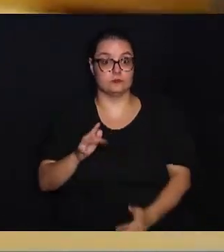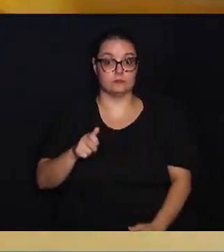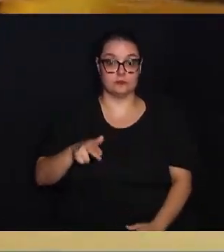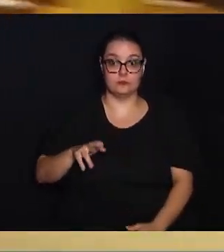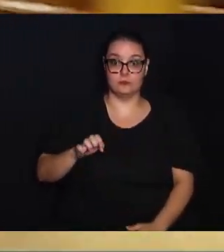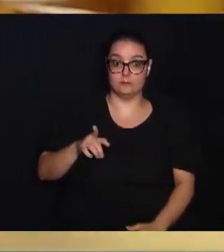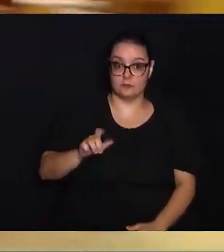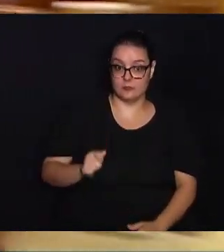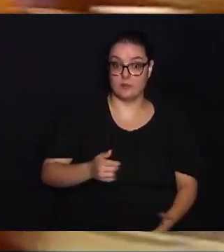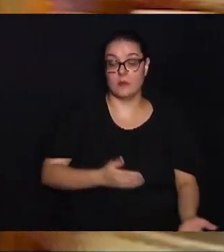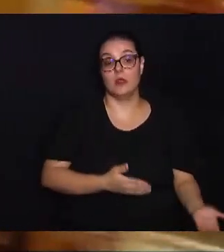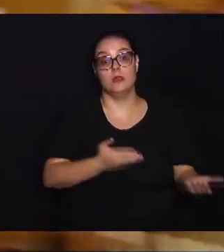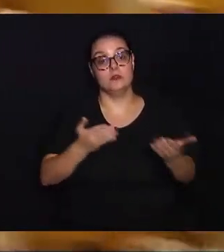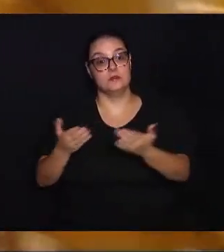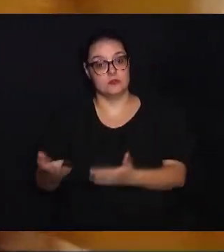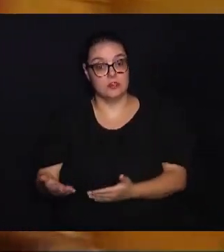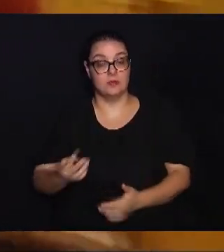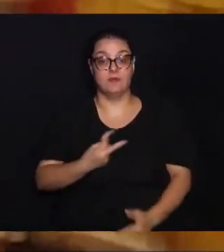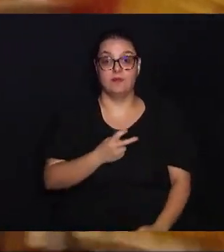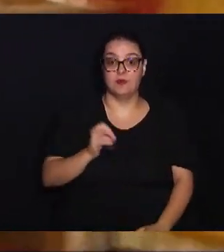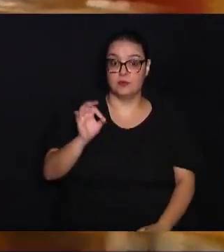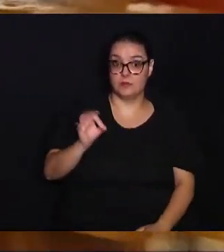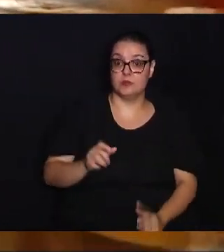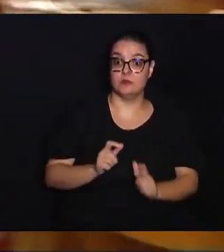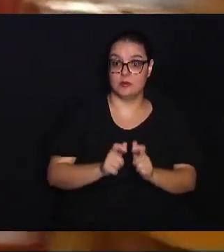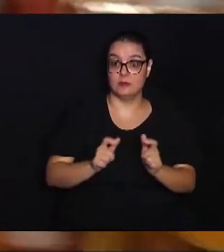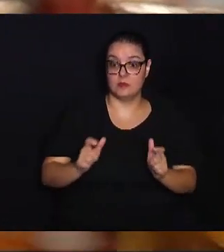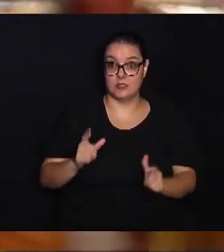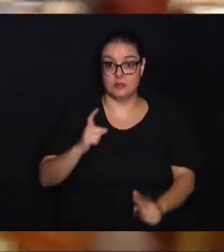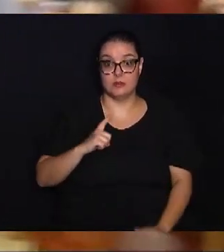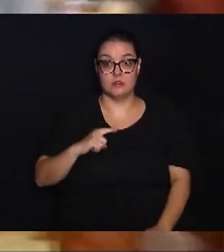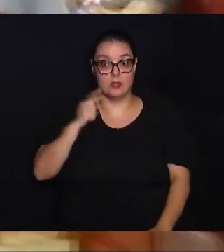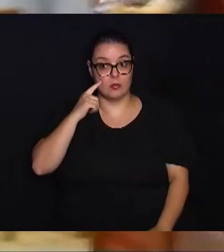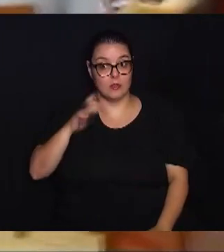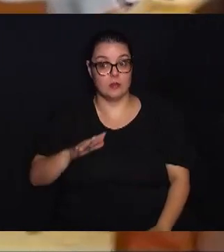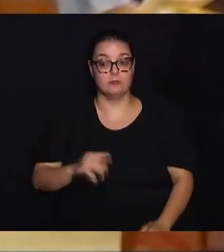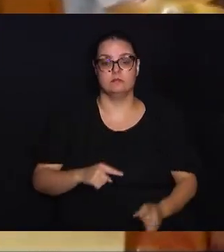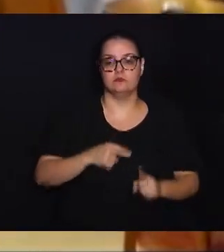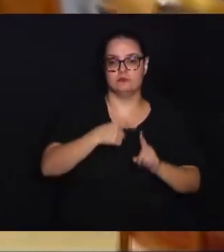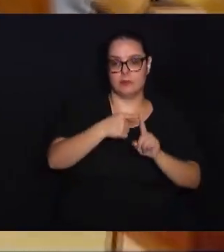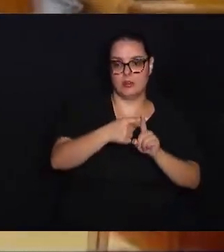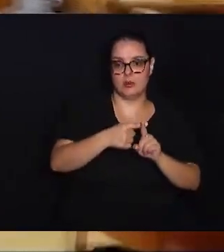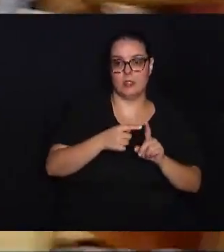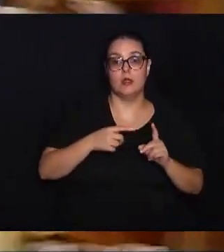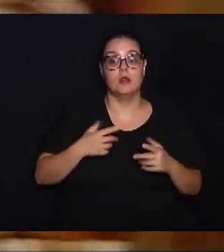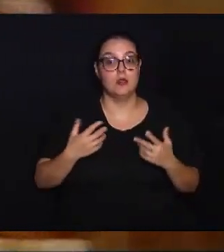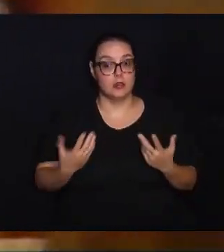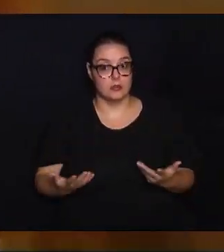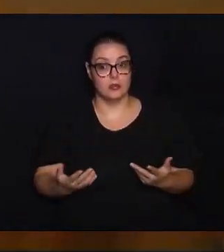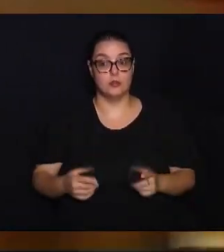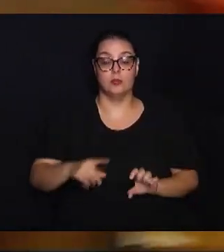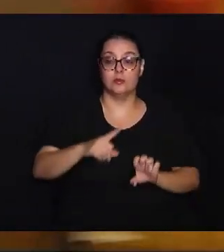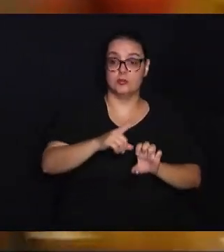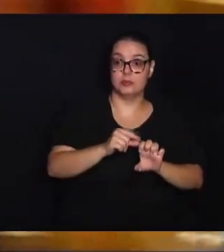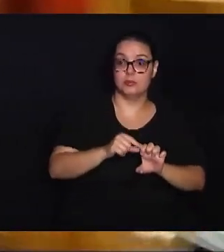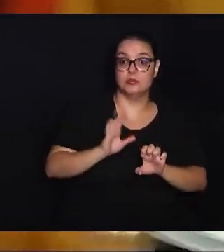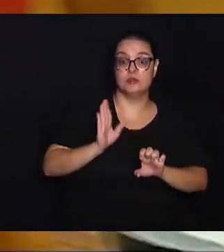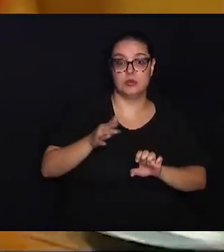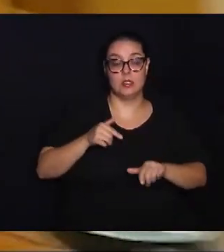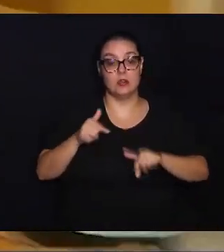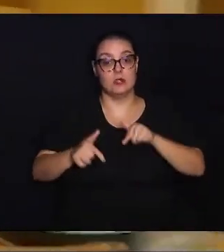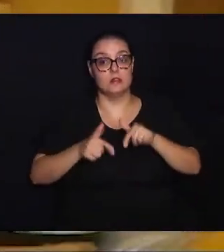a franqueada já apresenta 20% de crescimento e tem prospecção positiva assim os